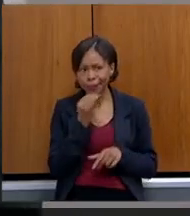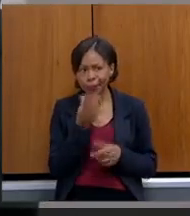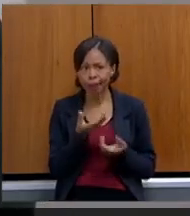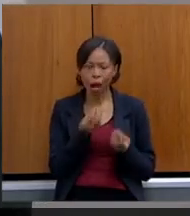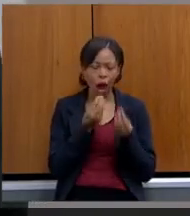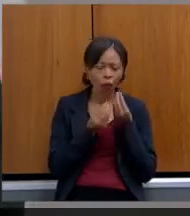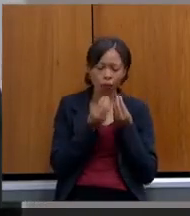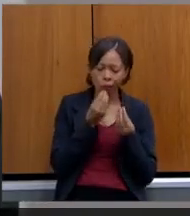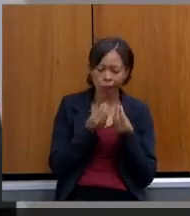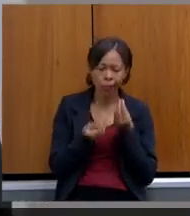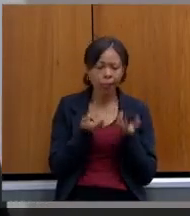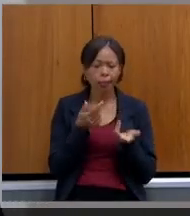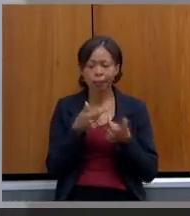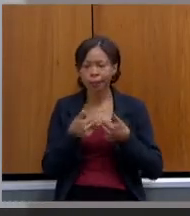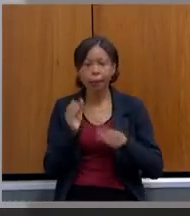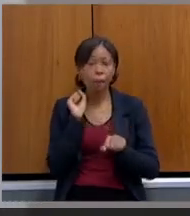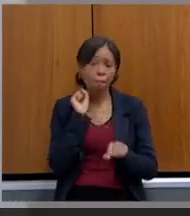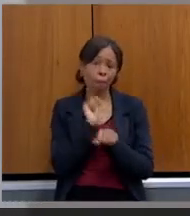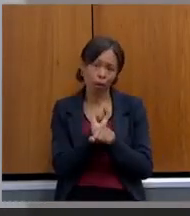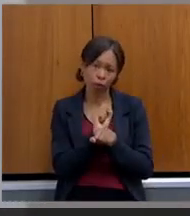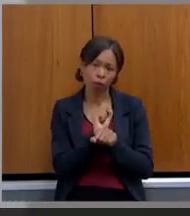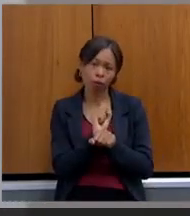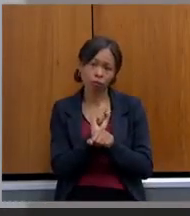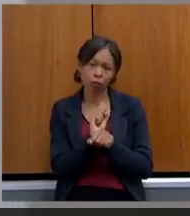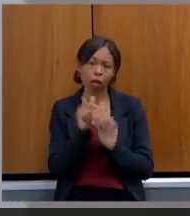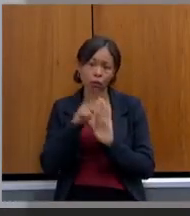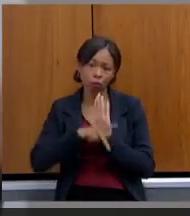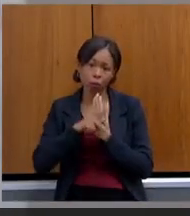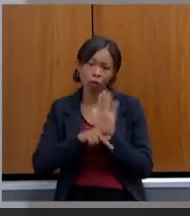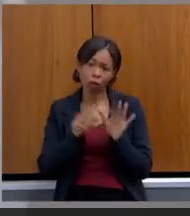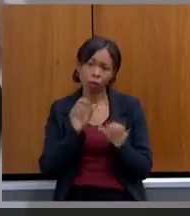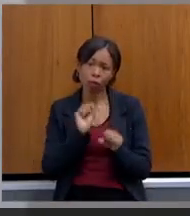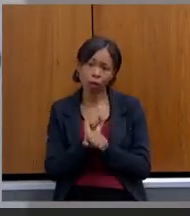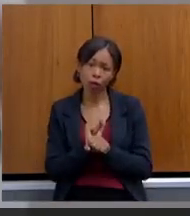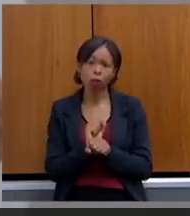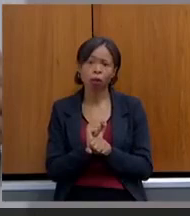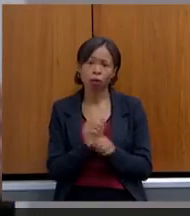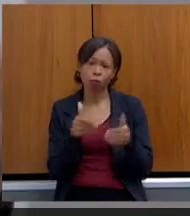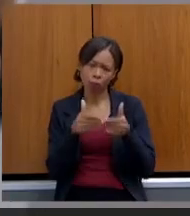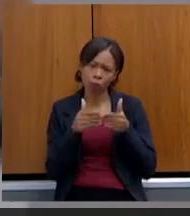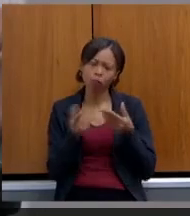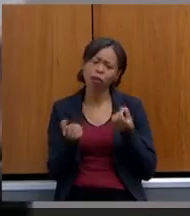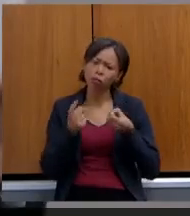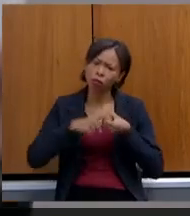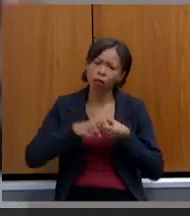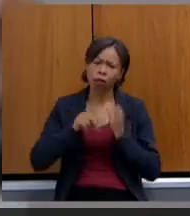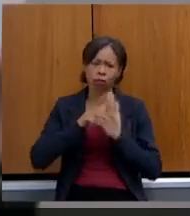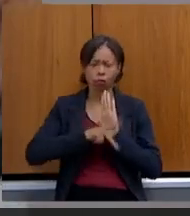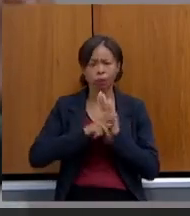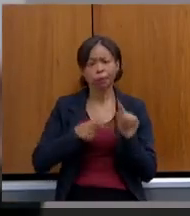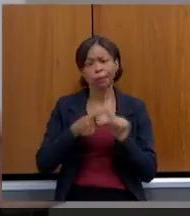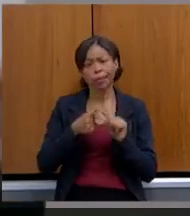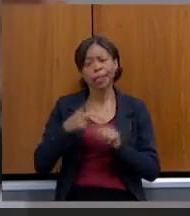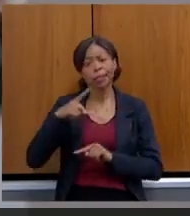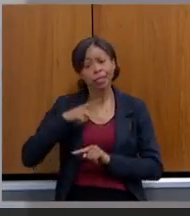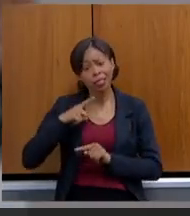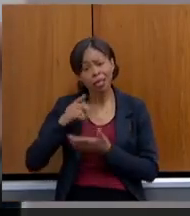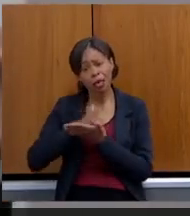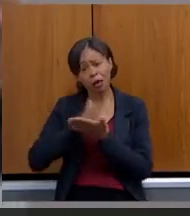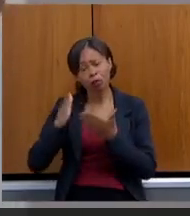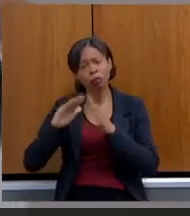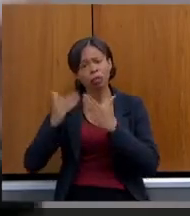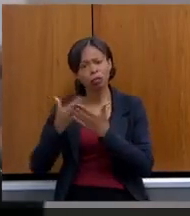esse programa parou eu gostaria muito que a senhora voltasse com esse programa porque ainda temos escolas como por exemplo a Escola Estadual